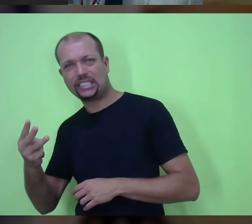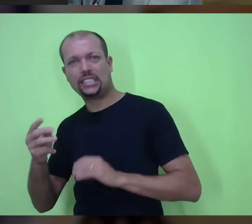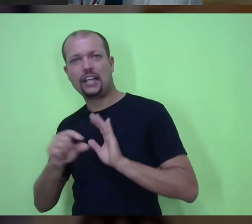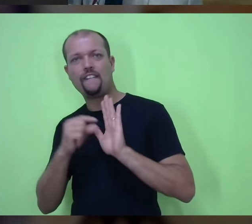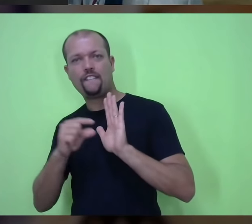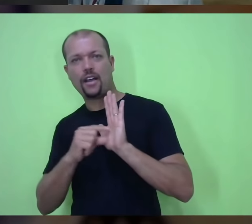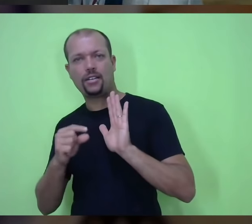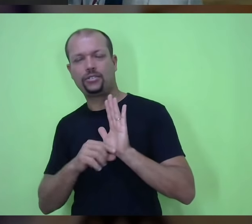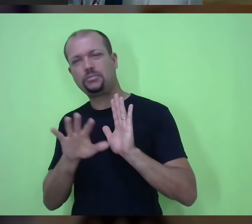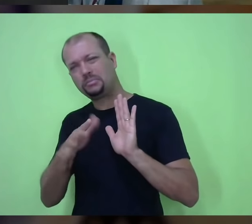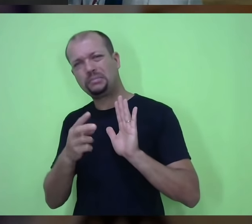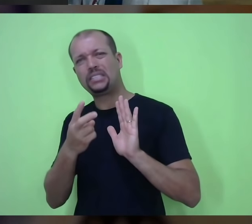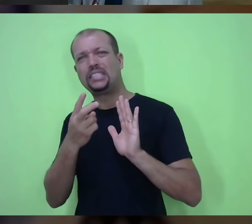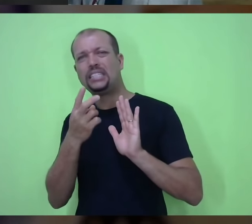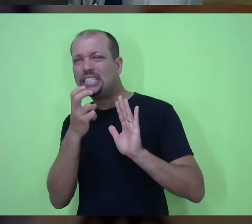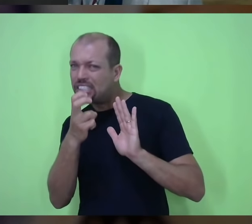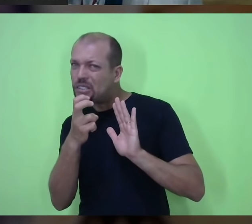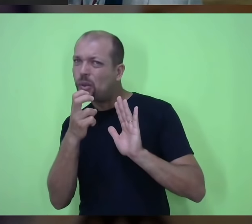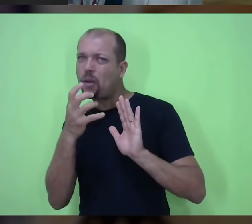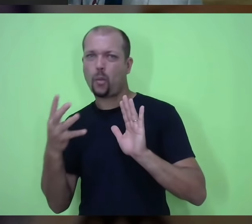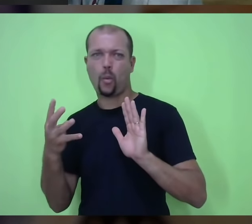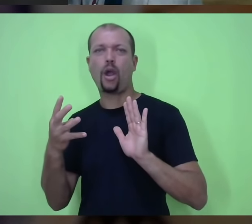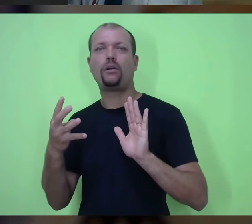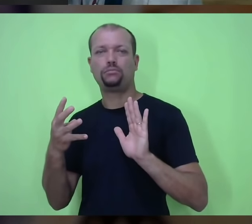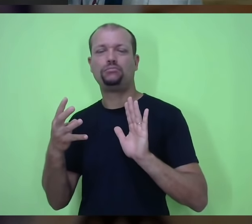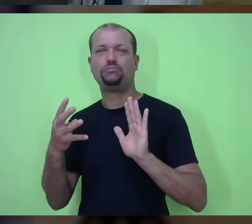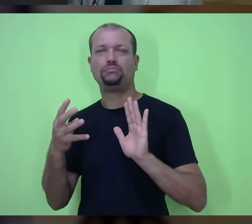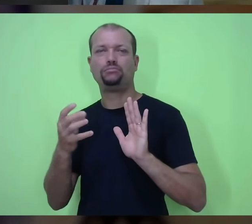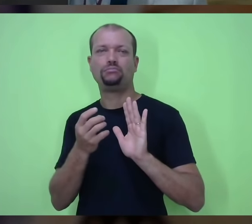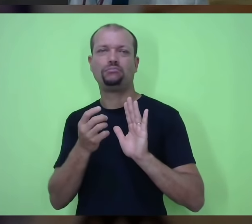menos 54 deles são